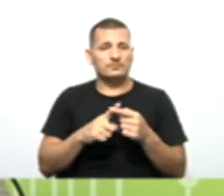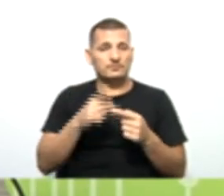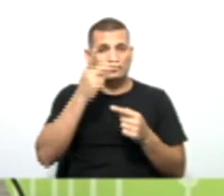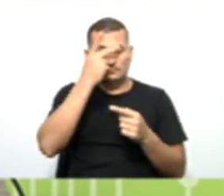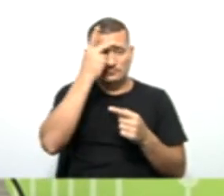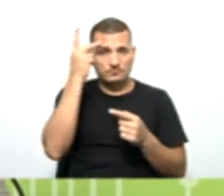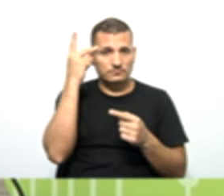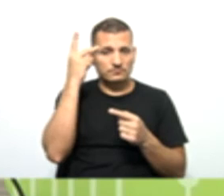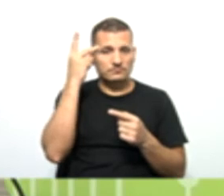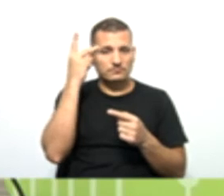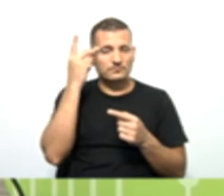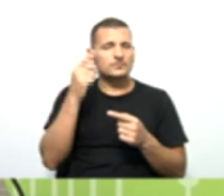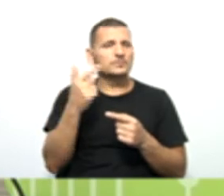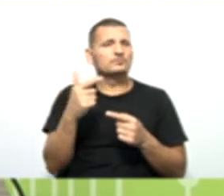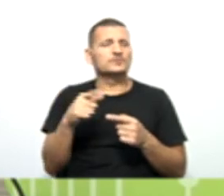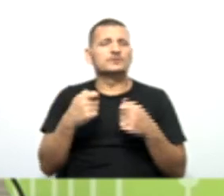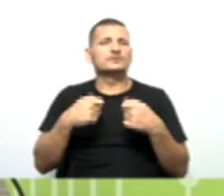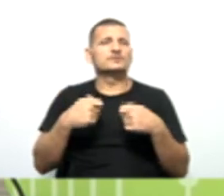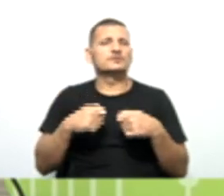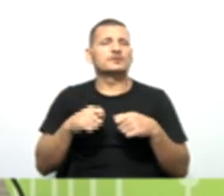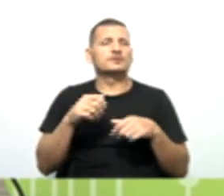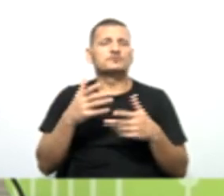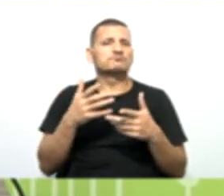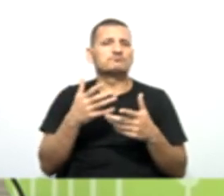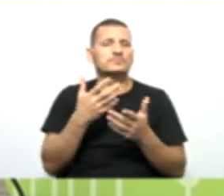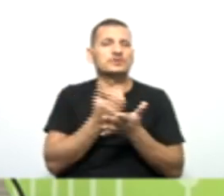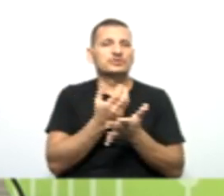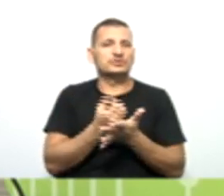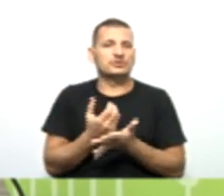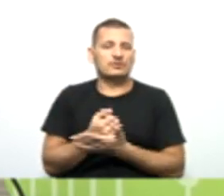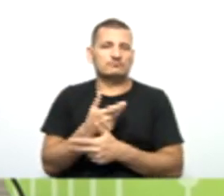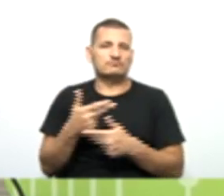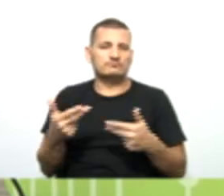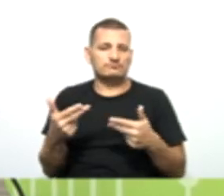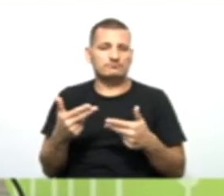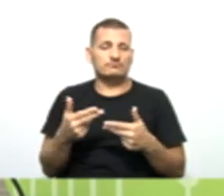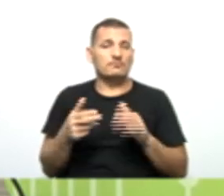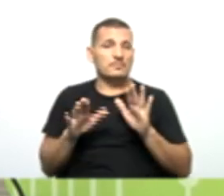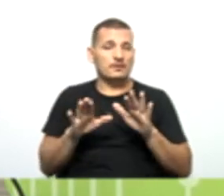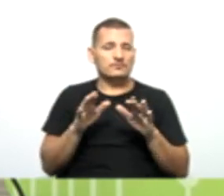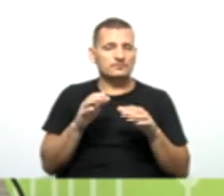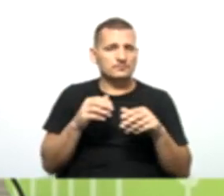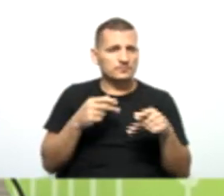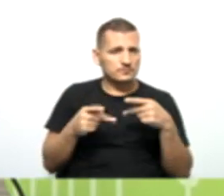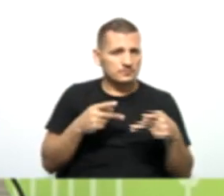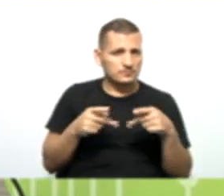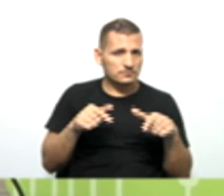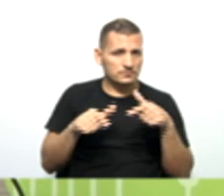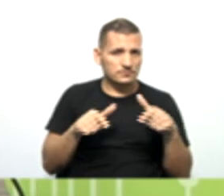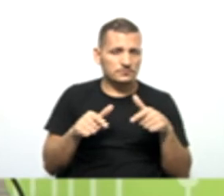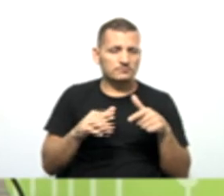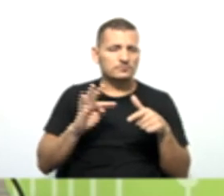têm essa necessidade de documentar as coisas. Mas, para a gente trabalhar com projetos,